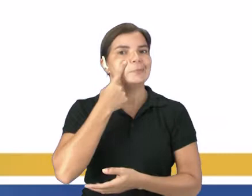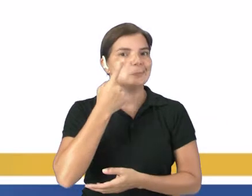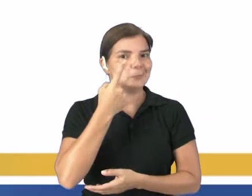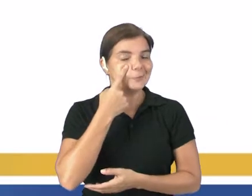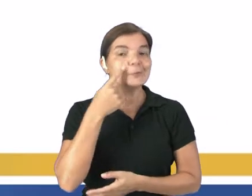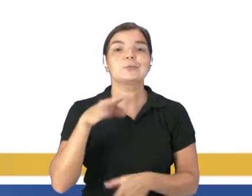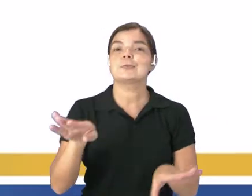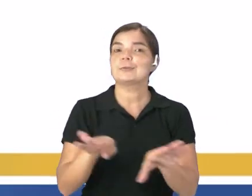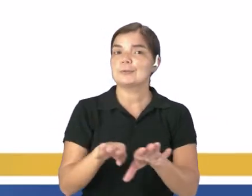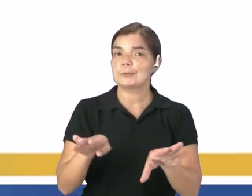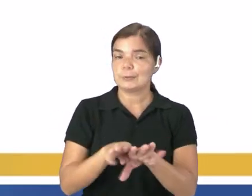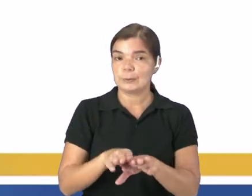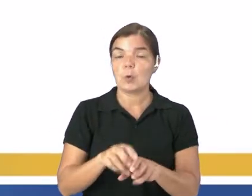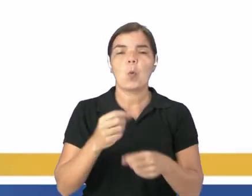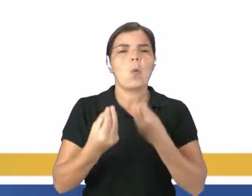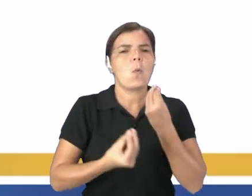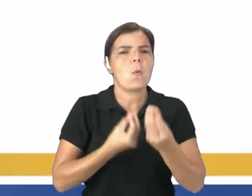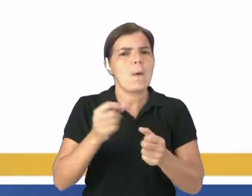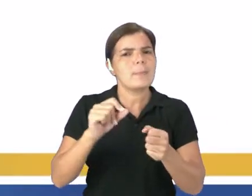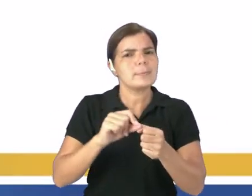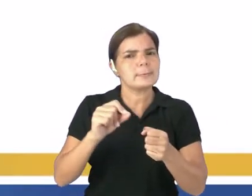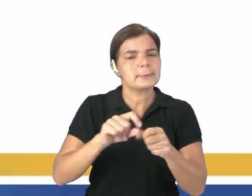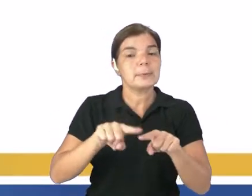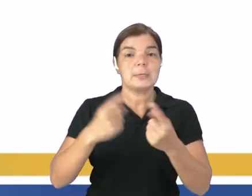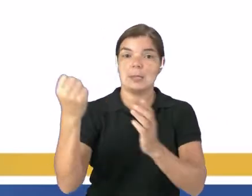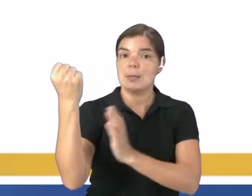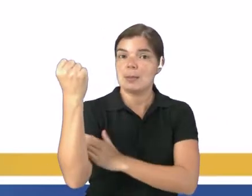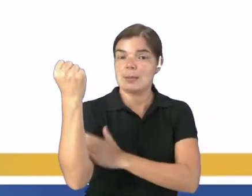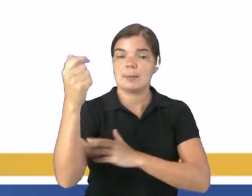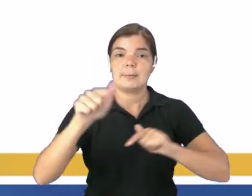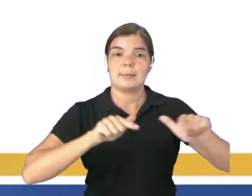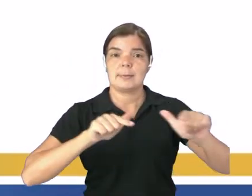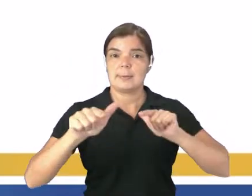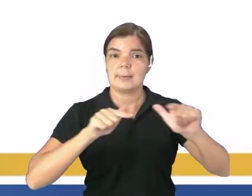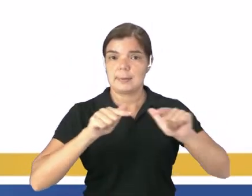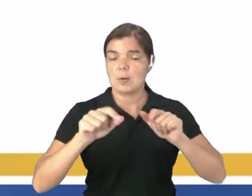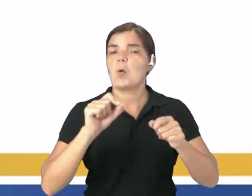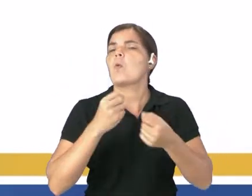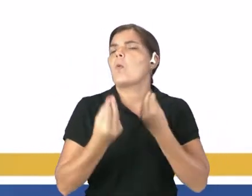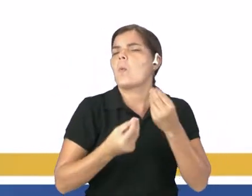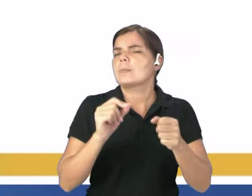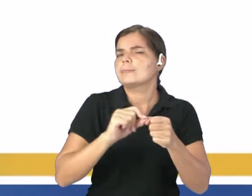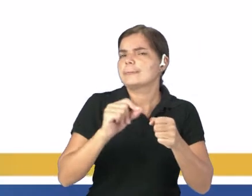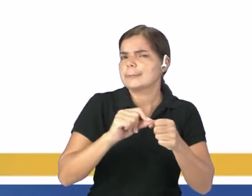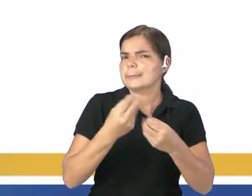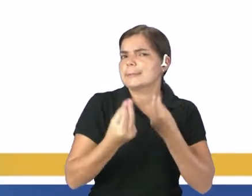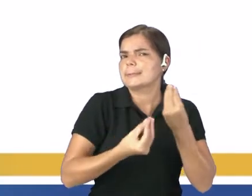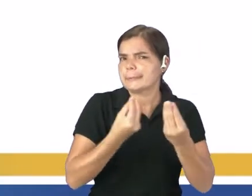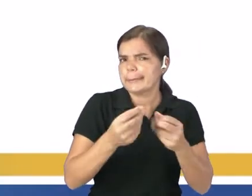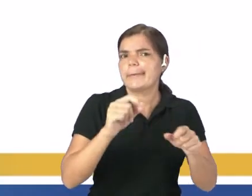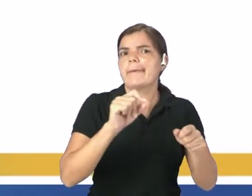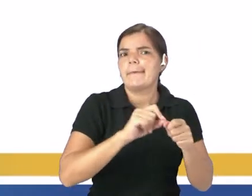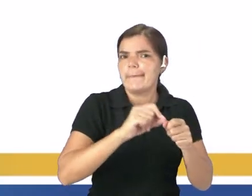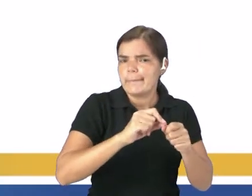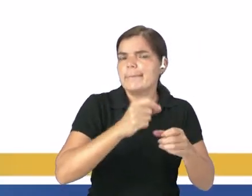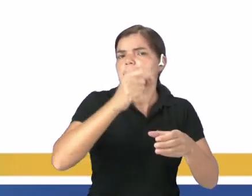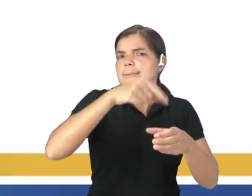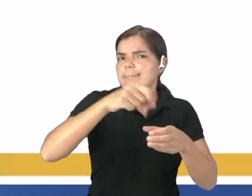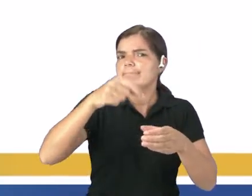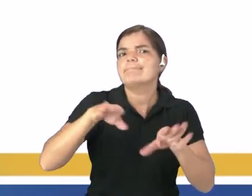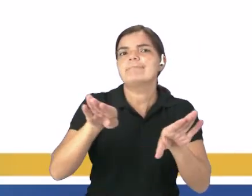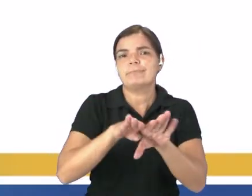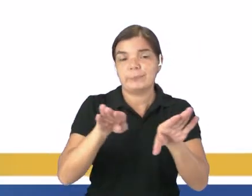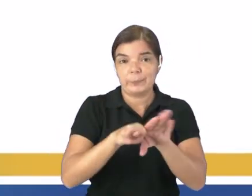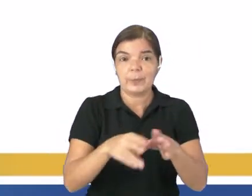vai ser o dos meios de produção e o da força de trabalho. Os meios de produção, que a gente vai ver como que são produzidos esses bens